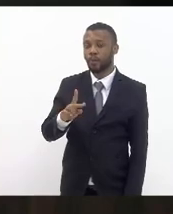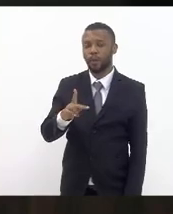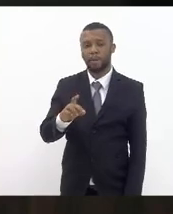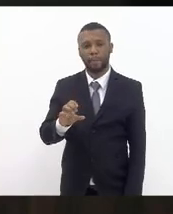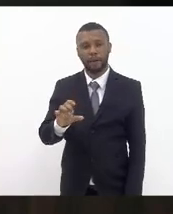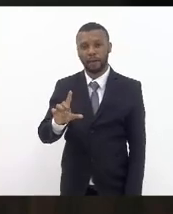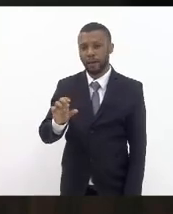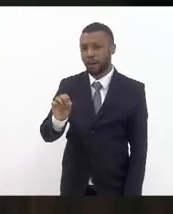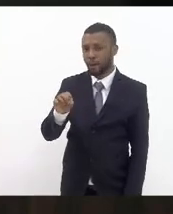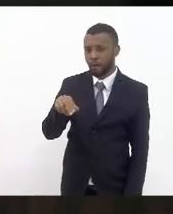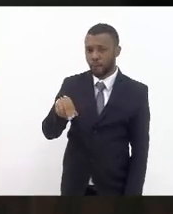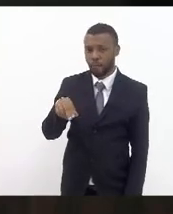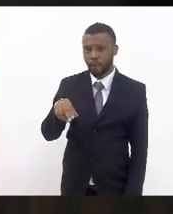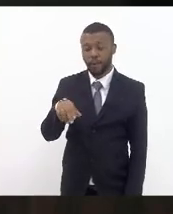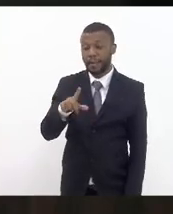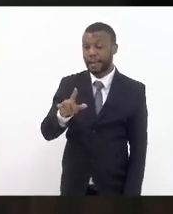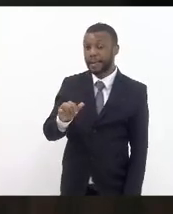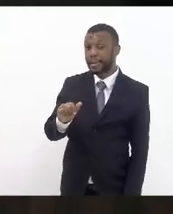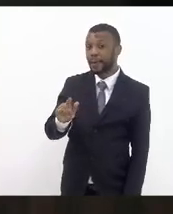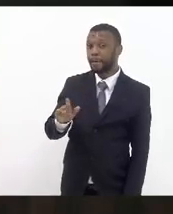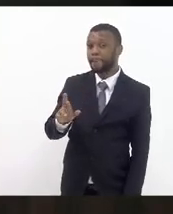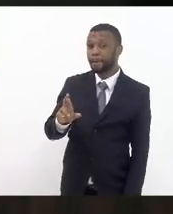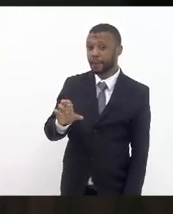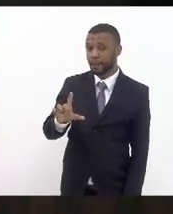Deputado Daniel Librelon.